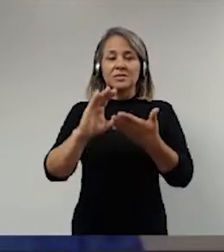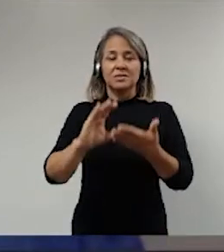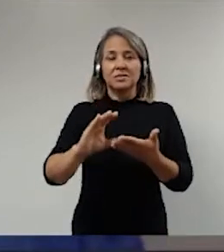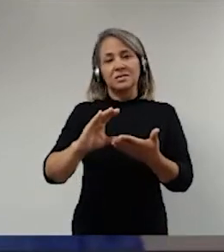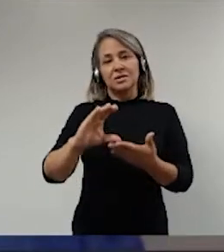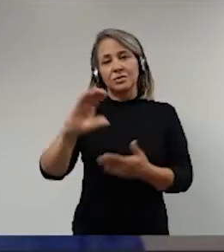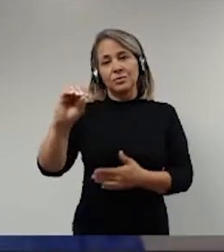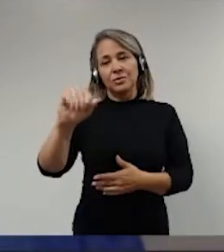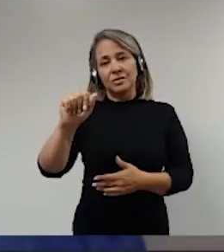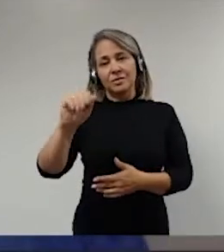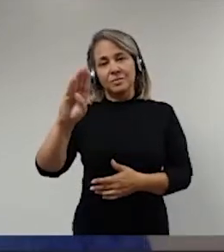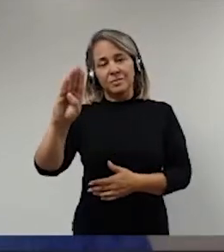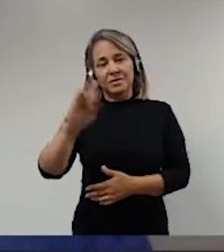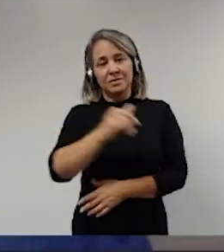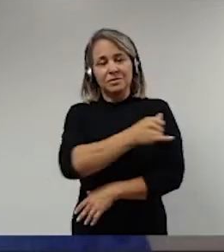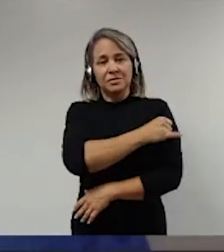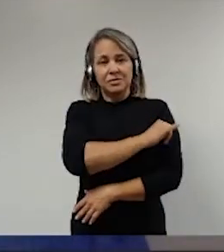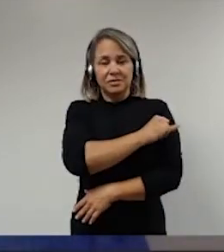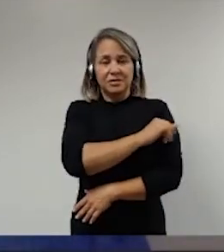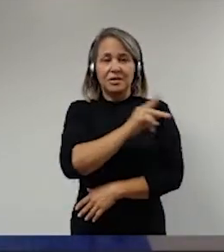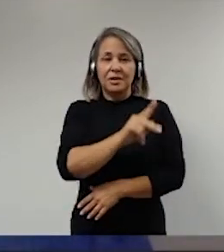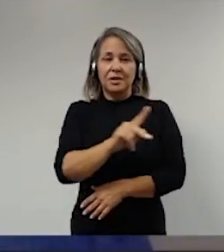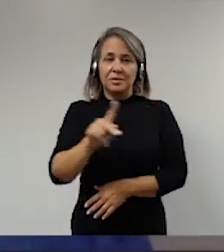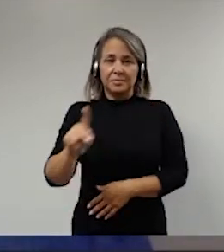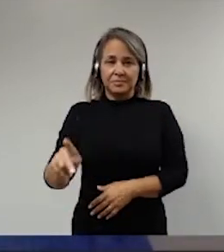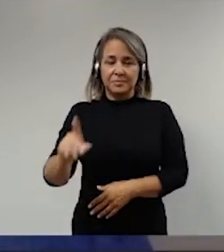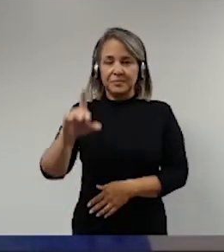secção do Rio de Janeiro, presidente da